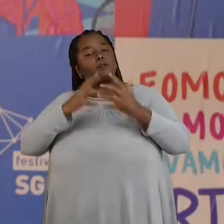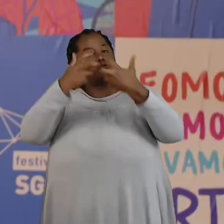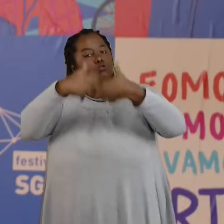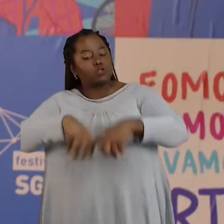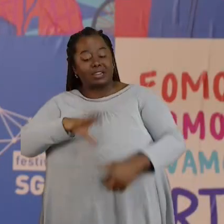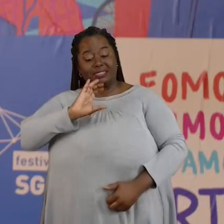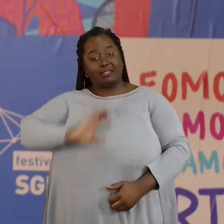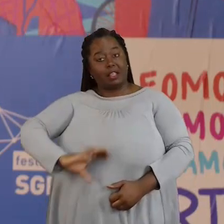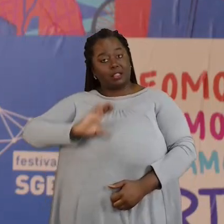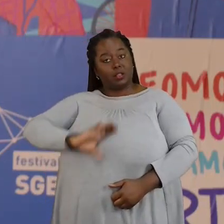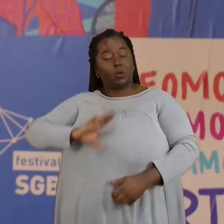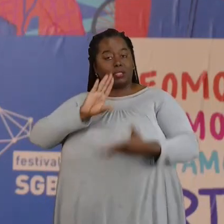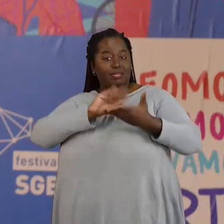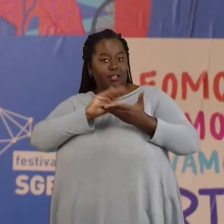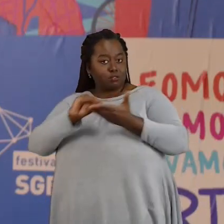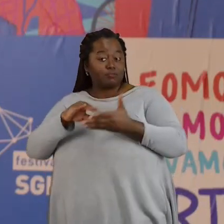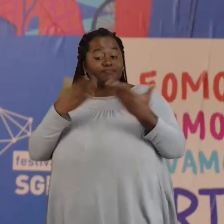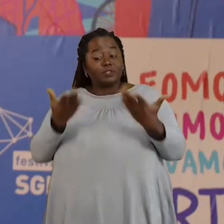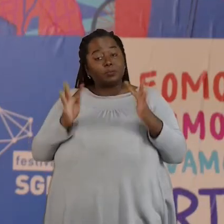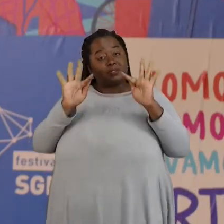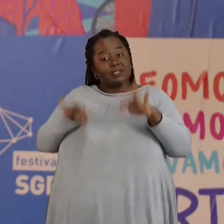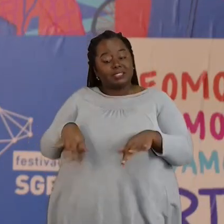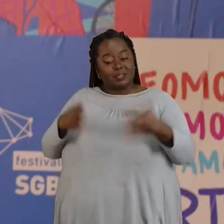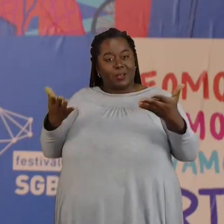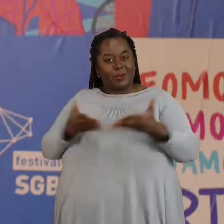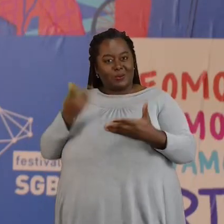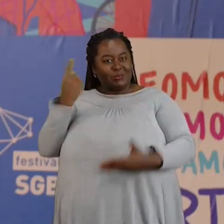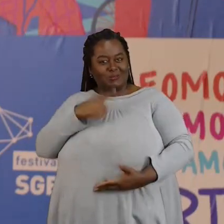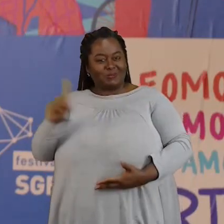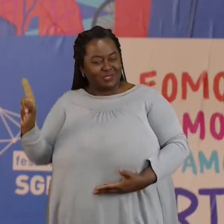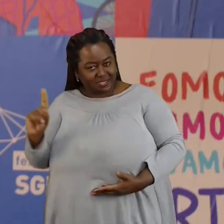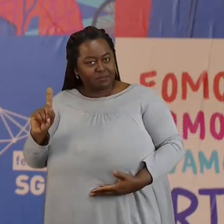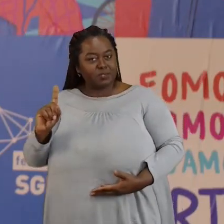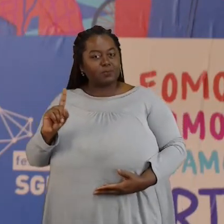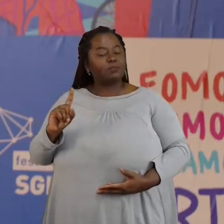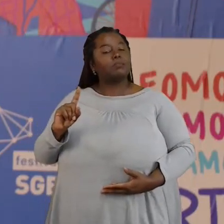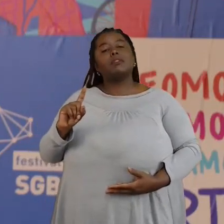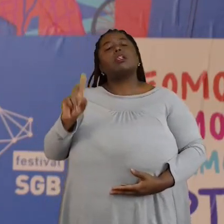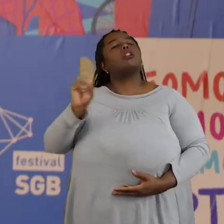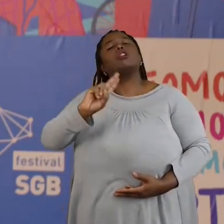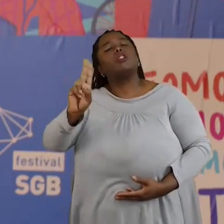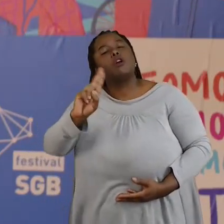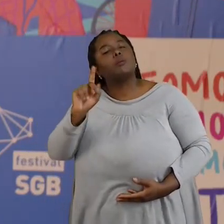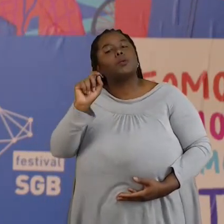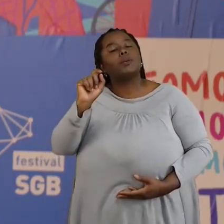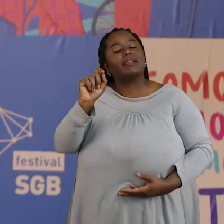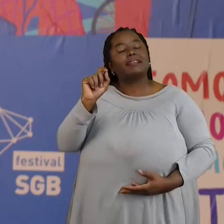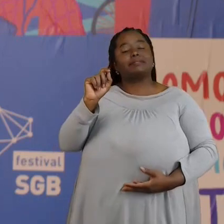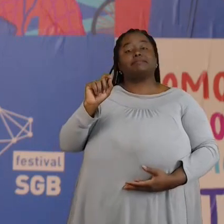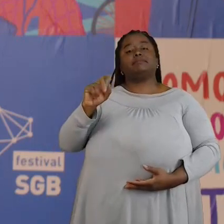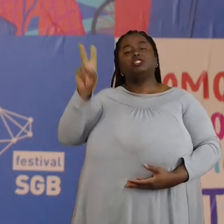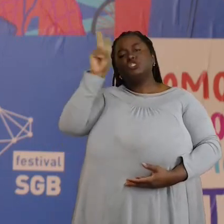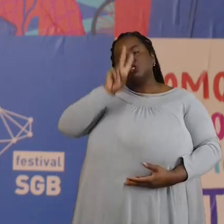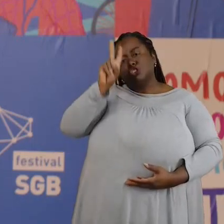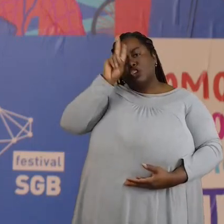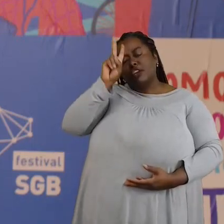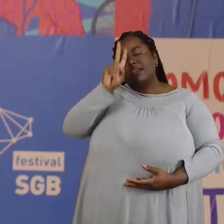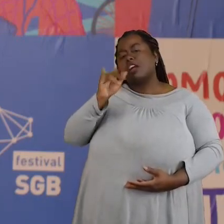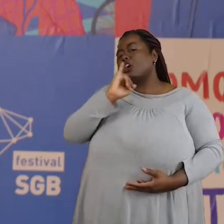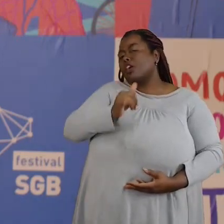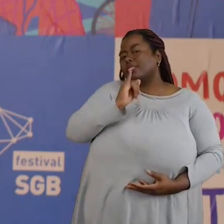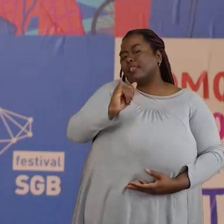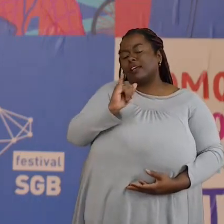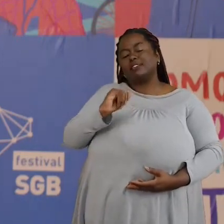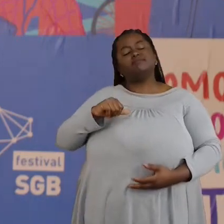para encerrar o último painel de hoje, que se chama Contar Histórias e Regenerar-se, eu quero trazer